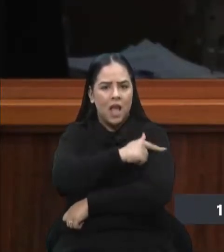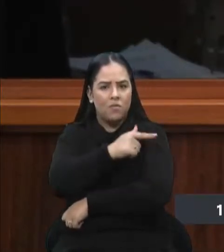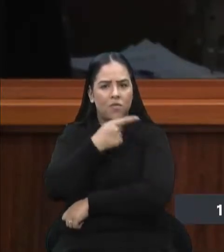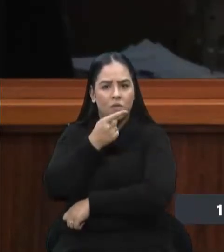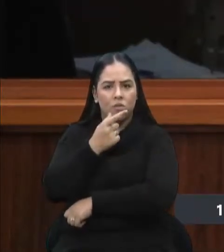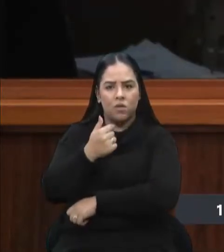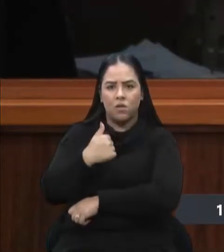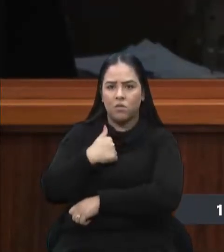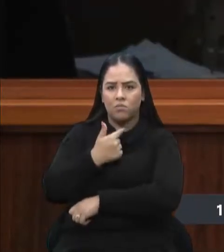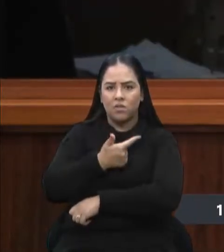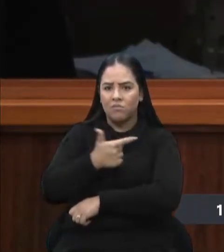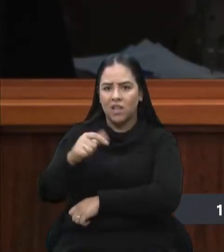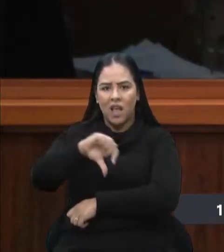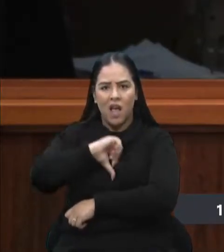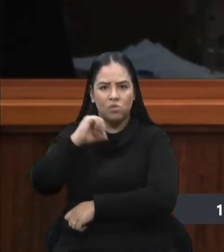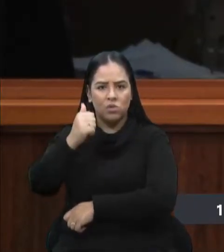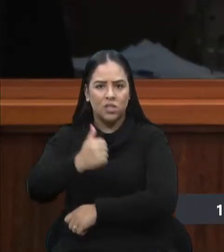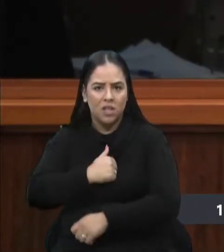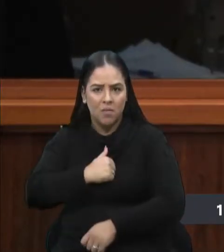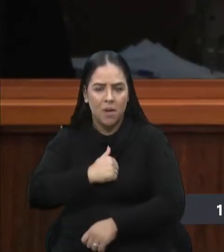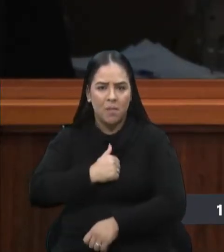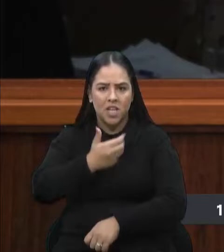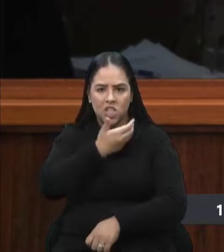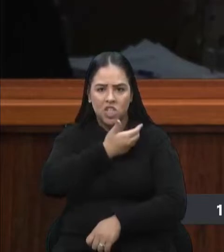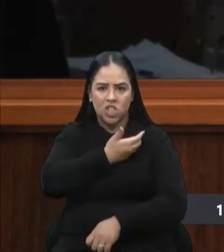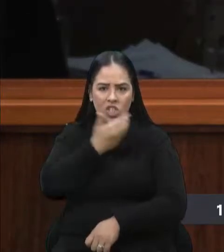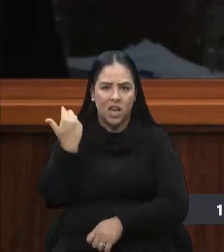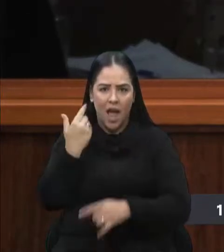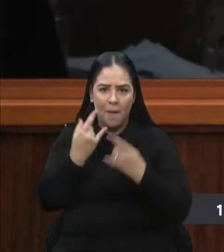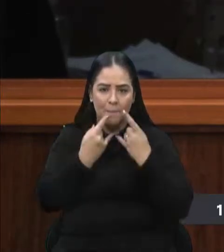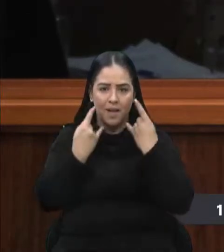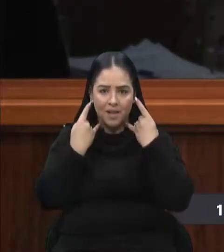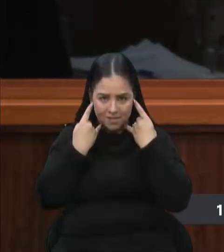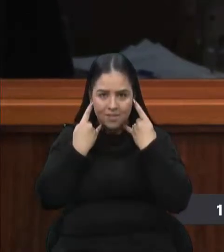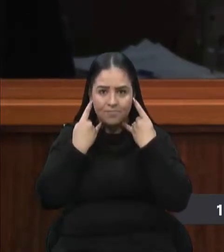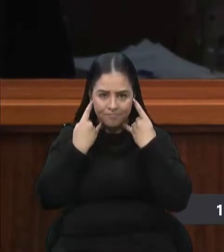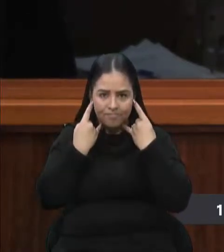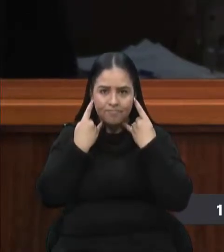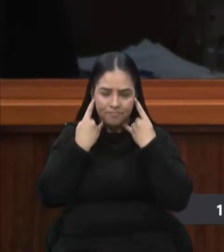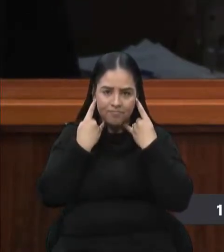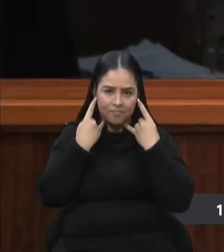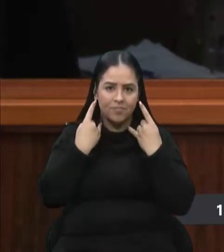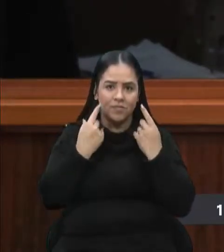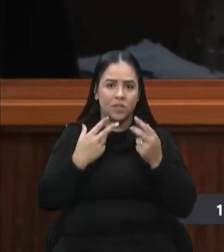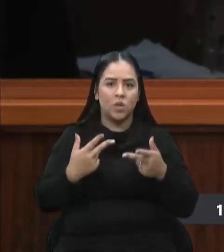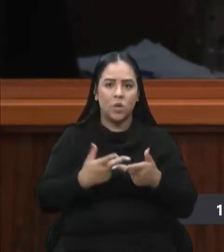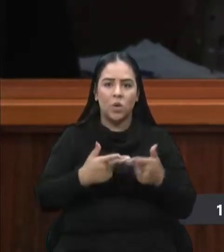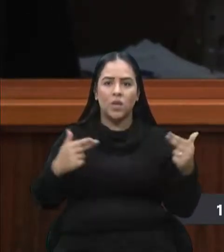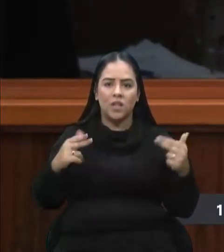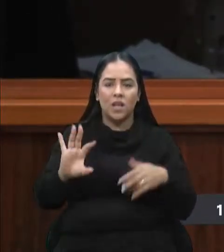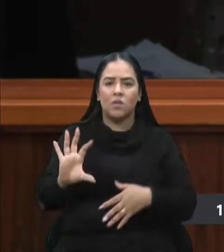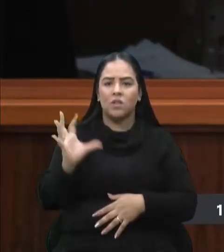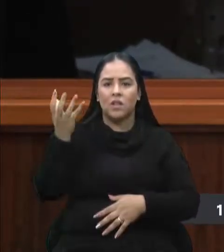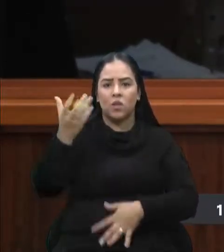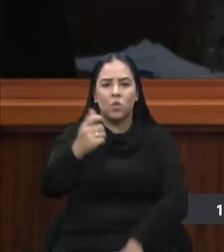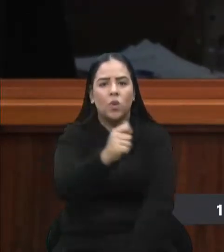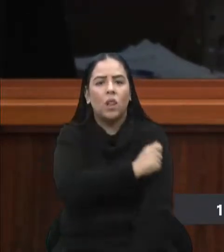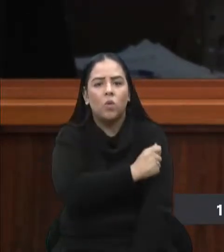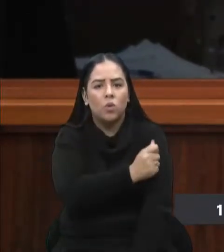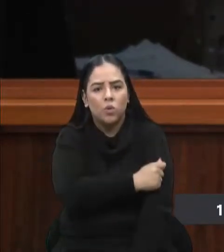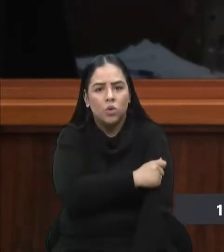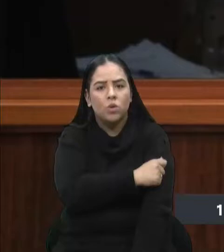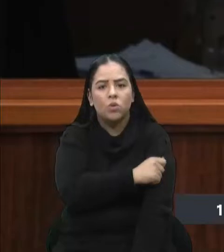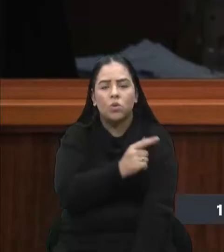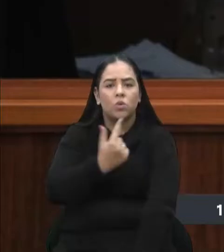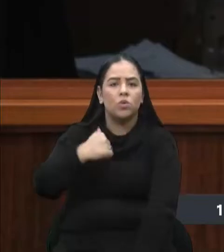tenho autoestima para tirar a máscara. Então, são situações que estão acontecendo com os alunos que a